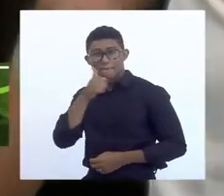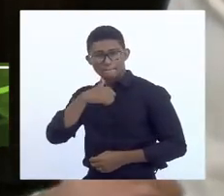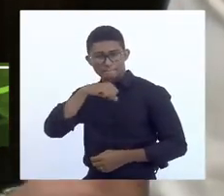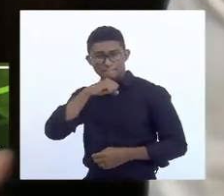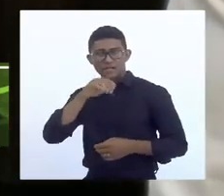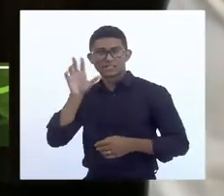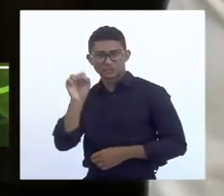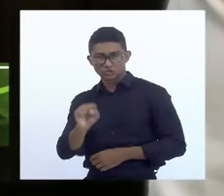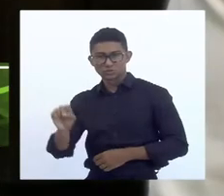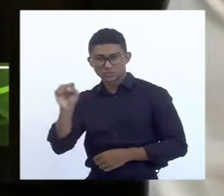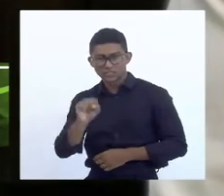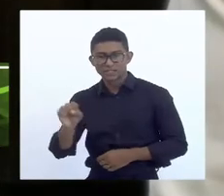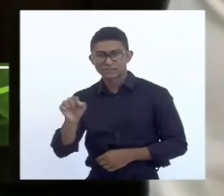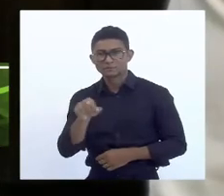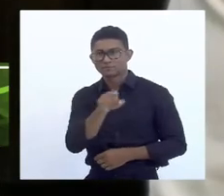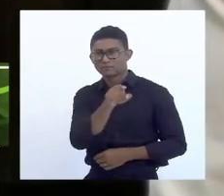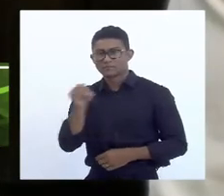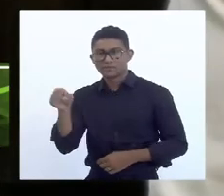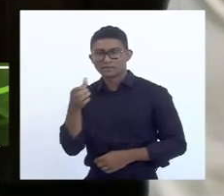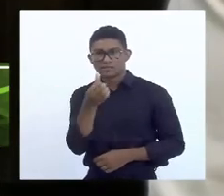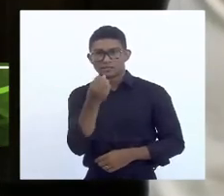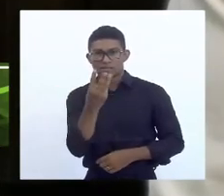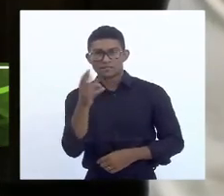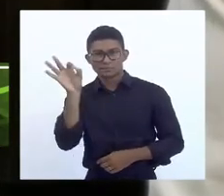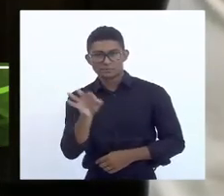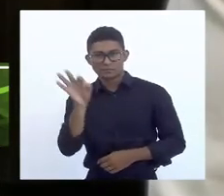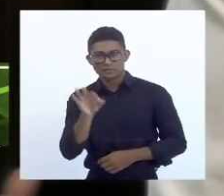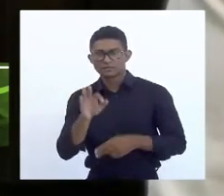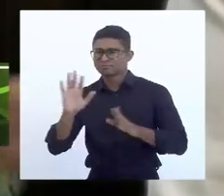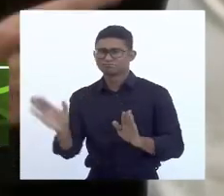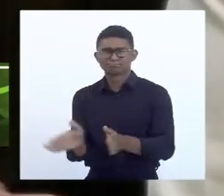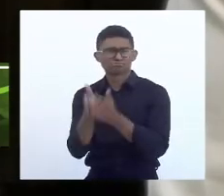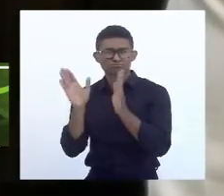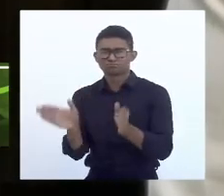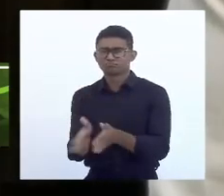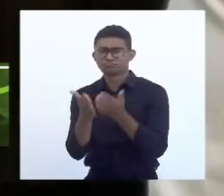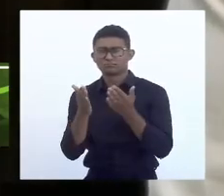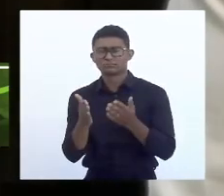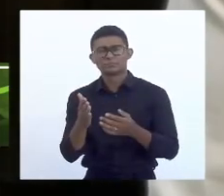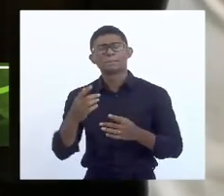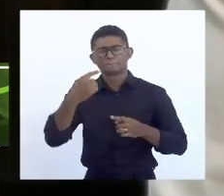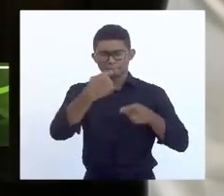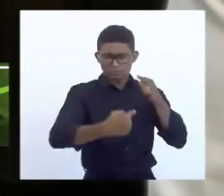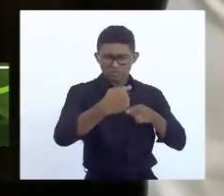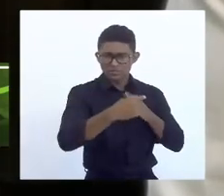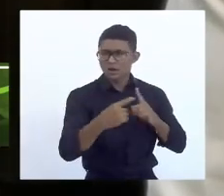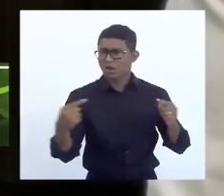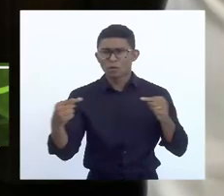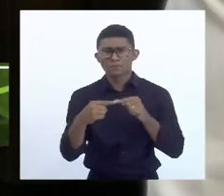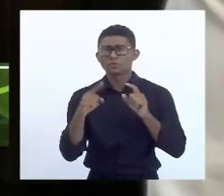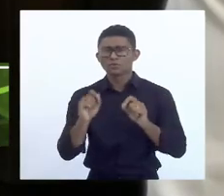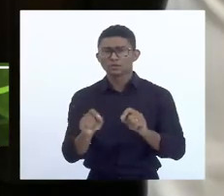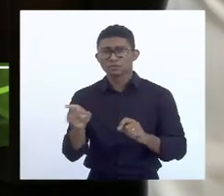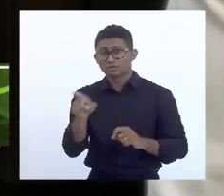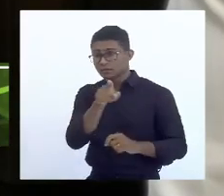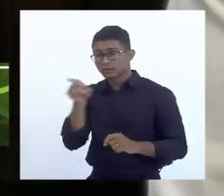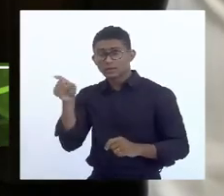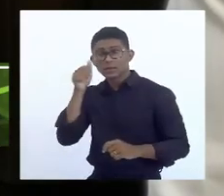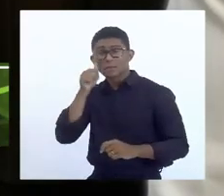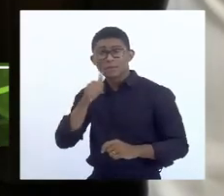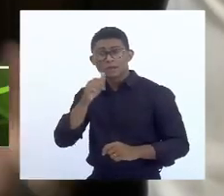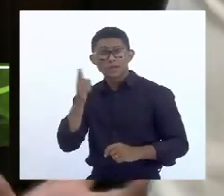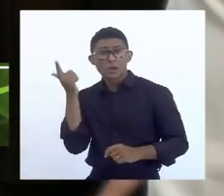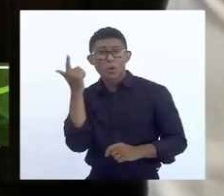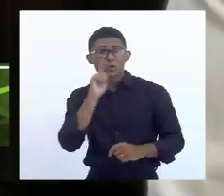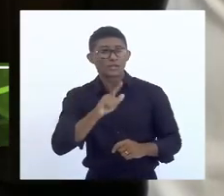negras, 63%, estão na extrema pobreza, política é se essa mulher vai conseguir levar comida para alimentar suas